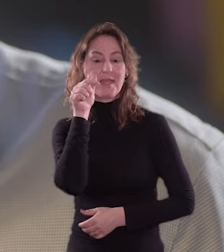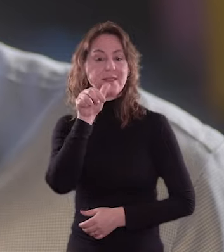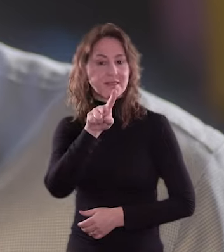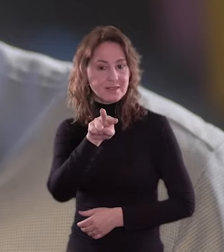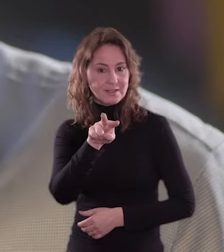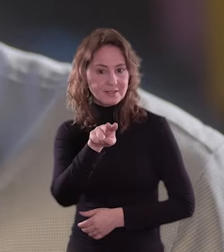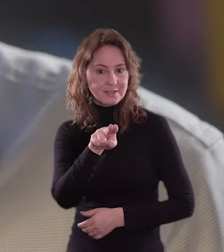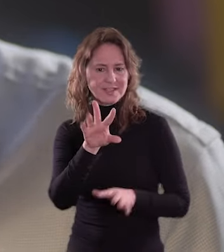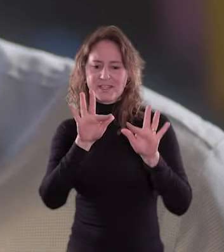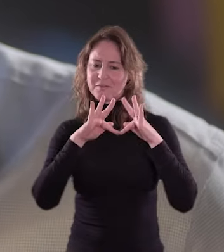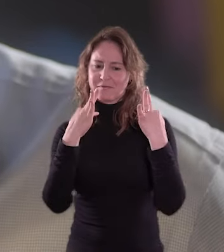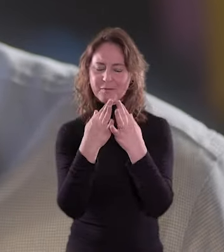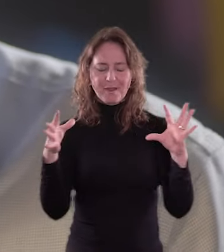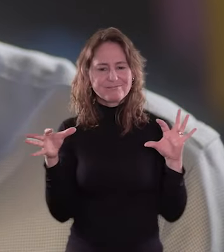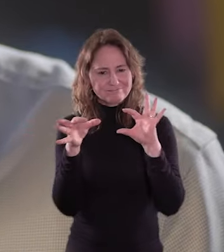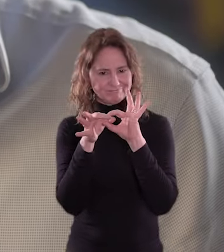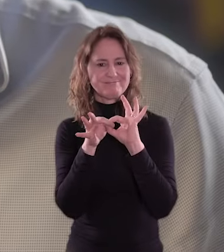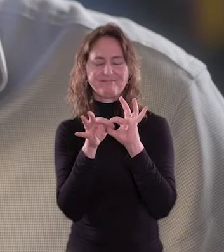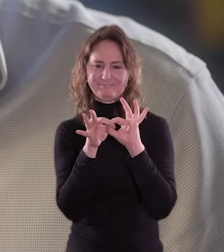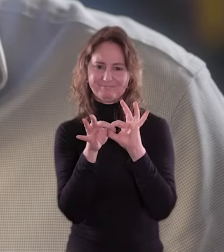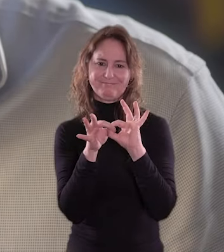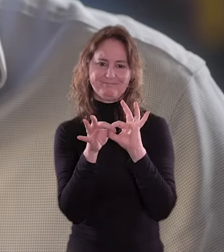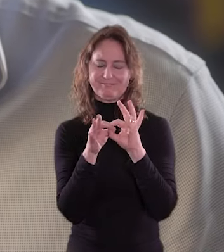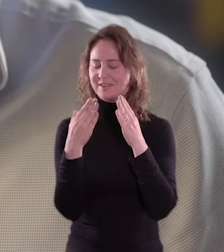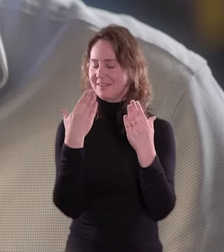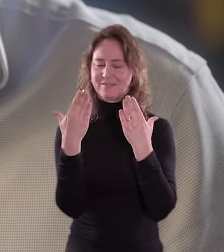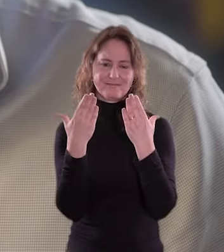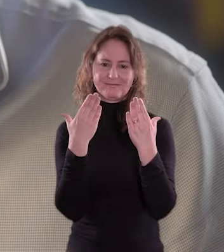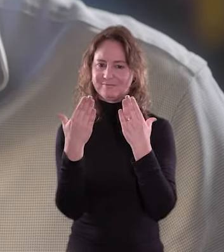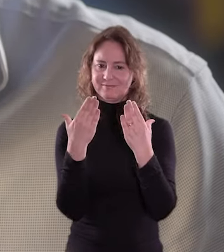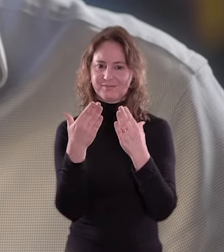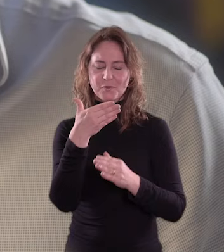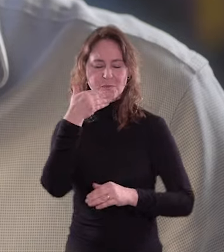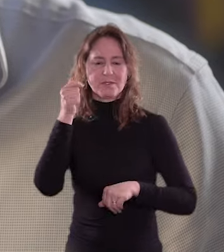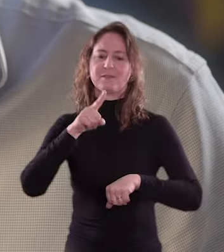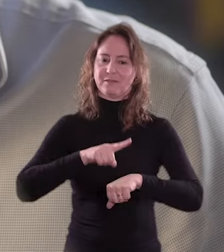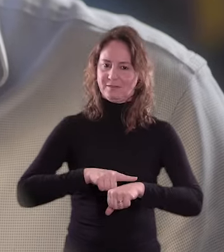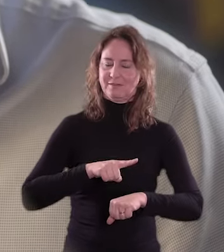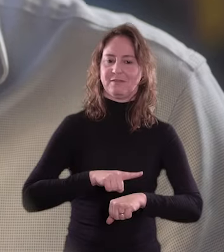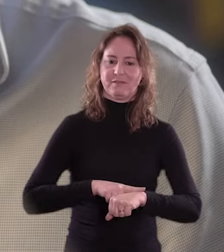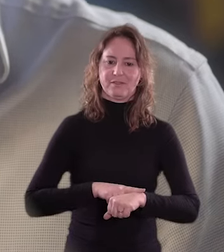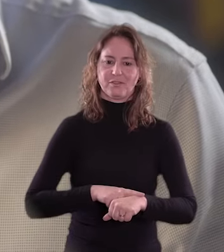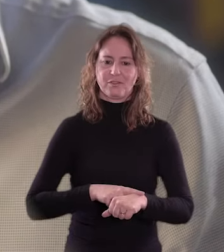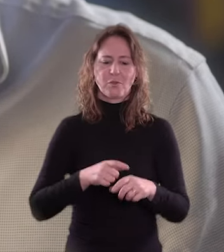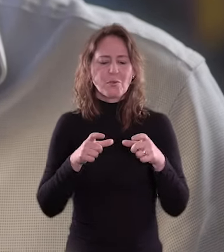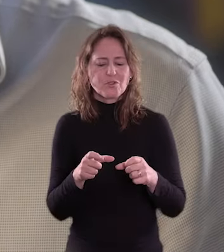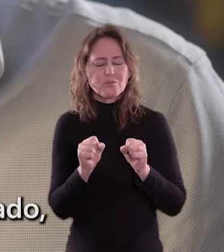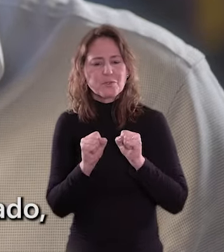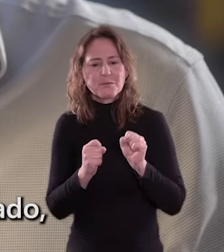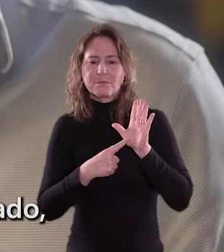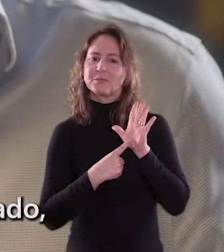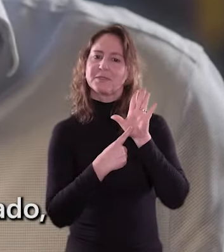da minha irmã, né, e da família como um todo, né? Sem dúvida nenhuma, são os melhores momentos e é onde a gente pode mostrar